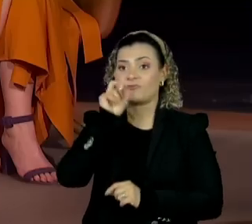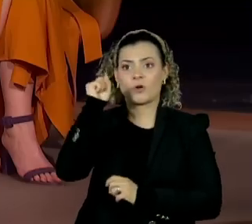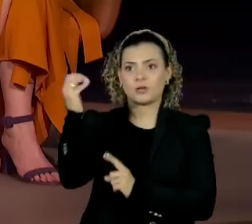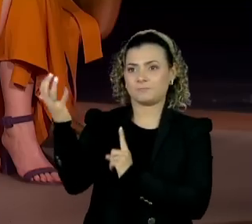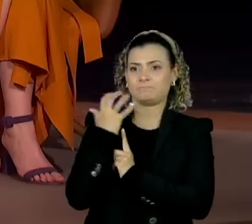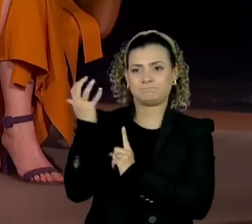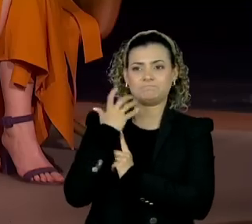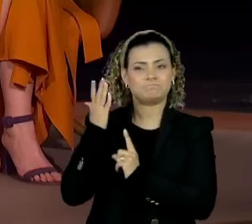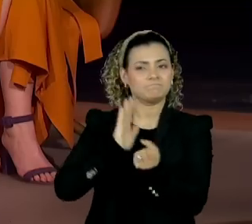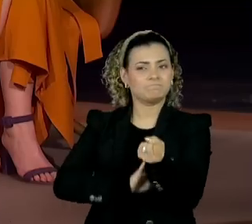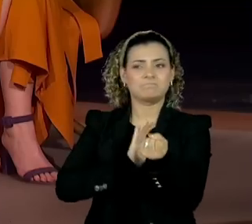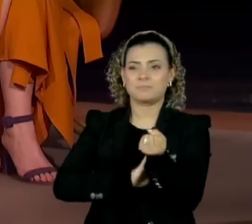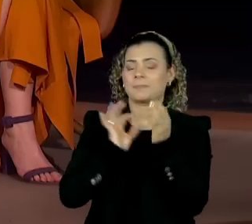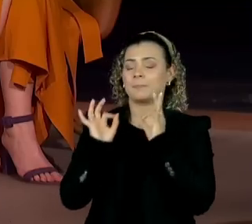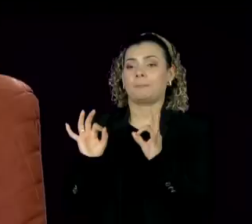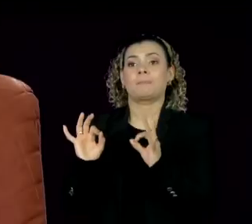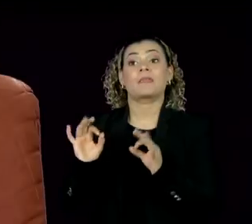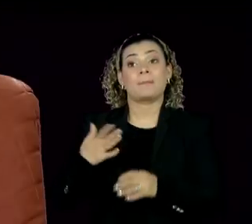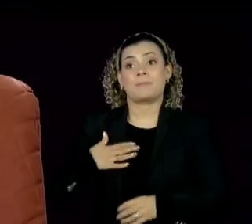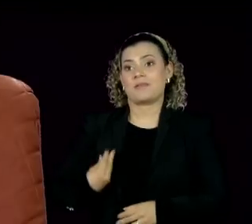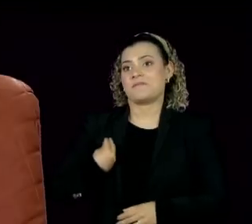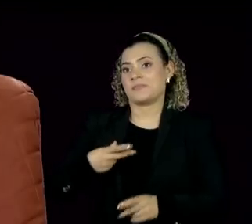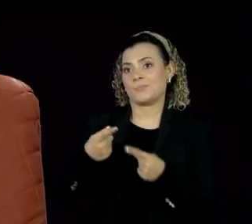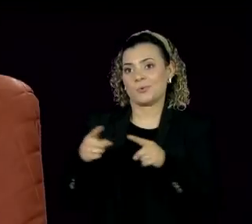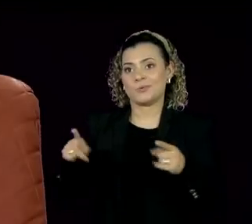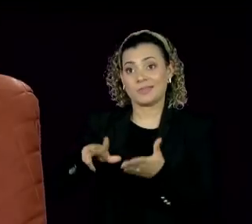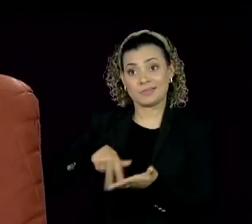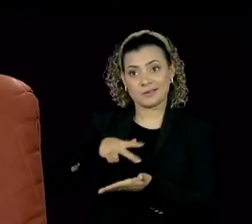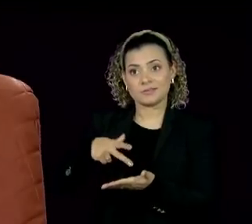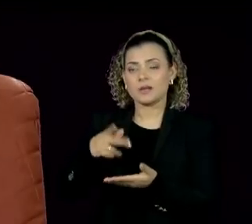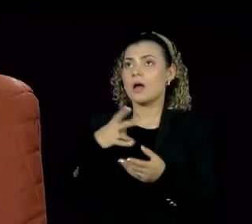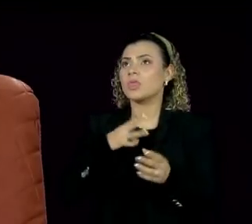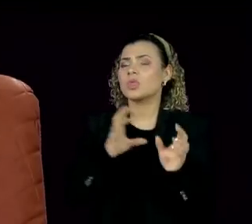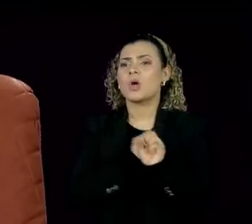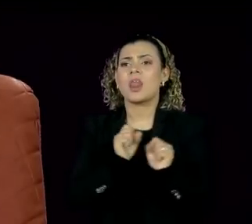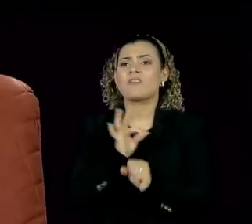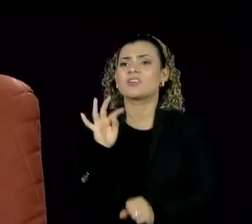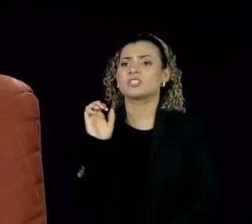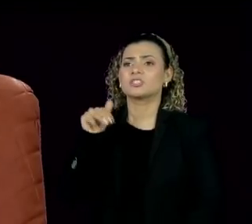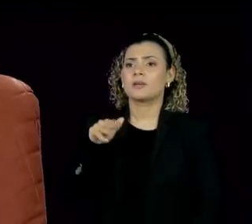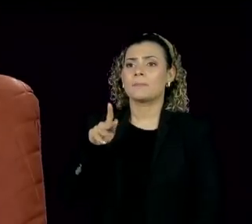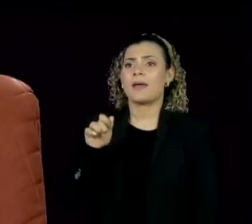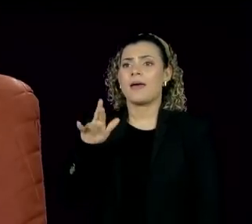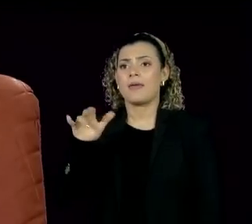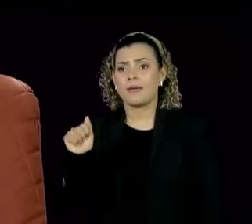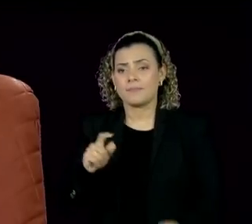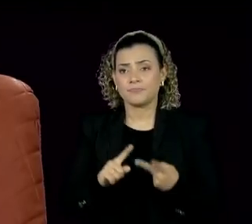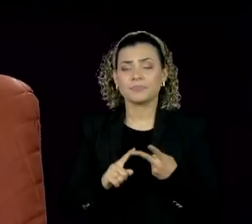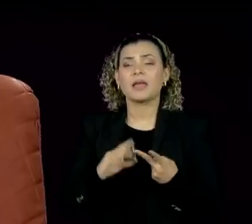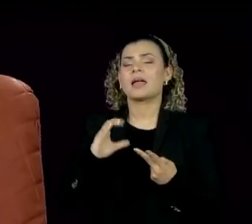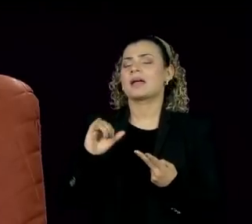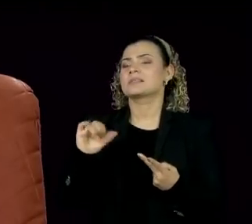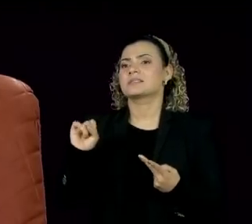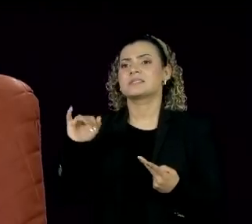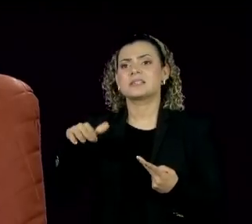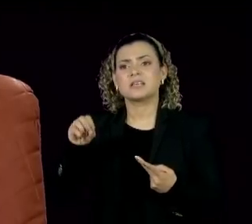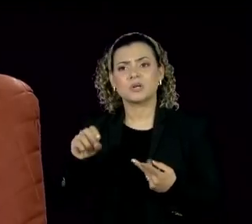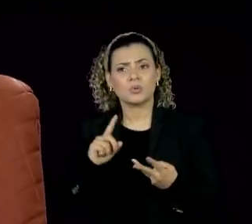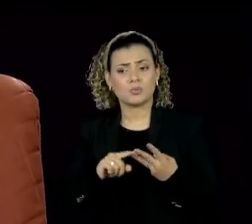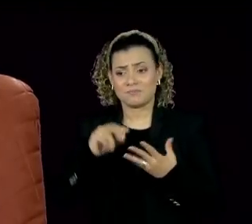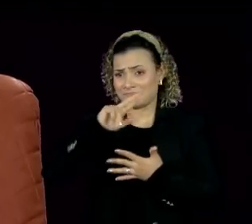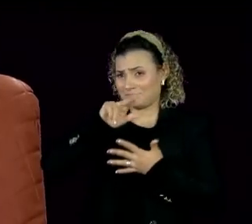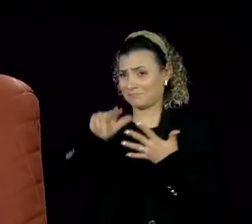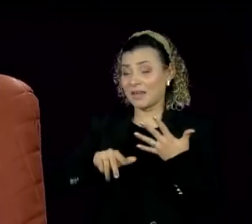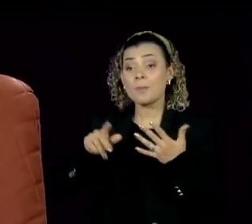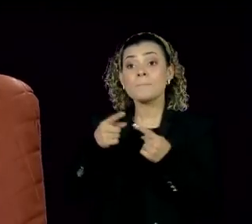veia na minha vida. Então, eu adorava Tim Maia, Jorge Ben, Cassiano, Hildon. Eu sempre gostei de